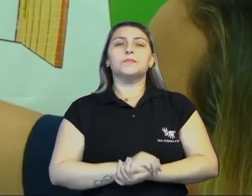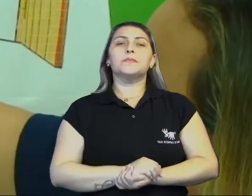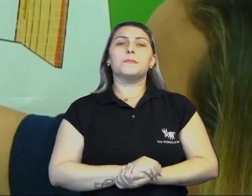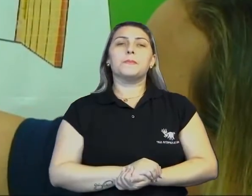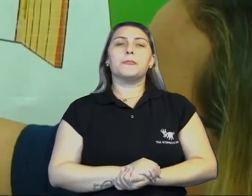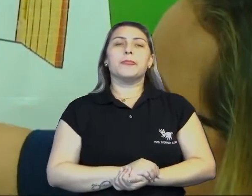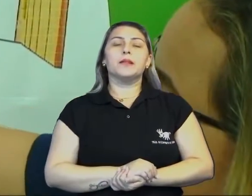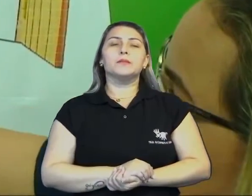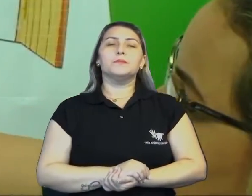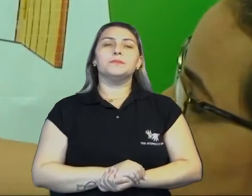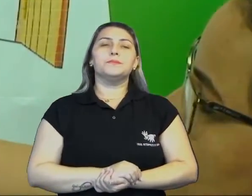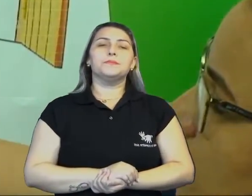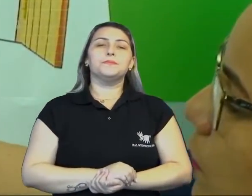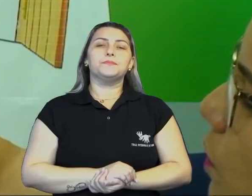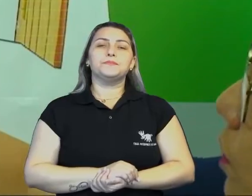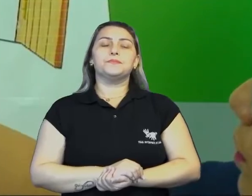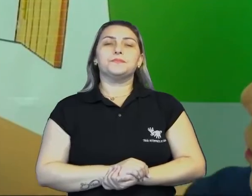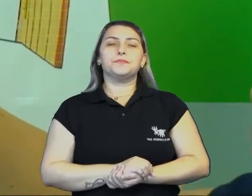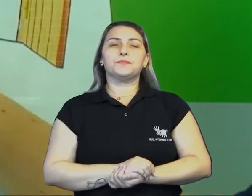aqui.